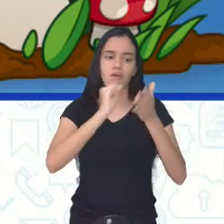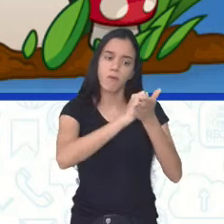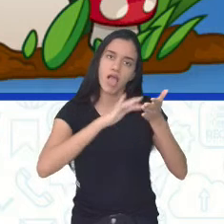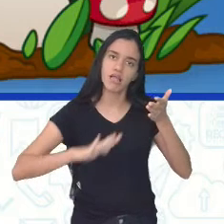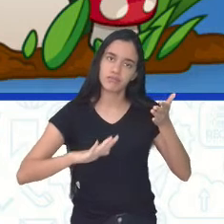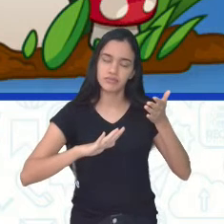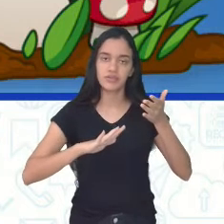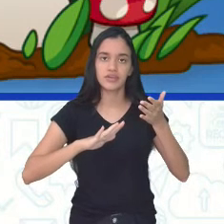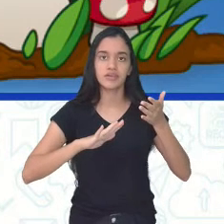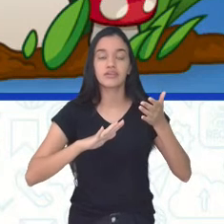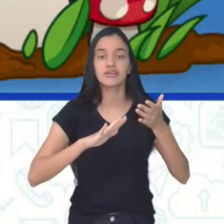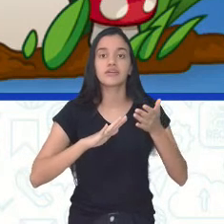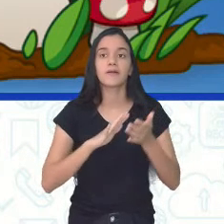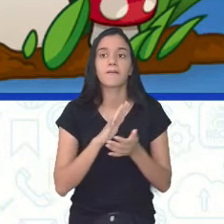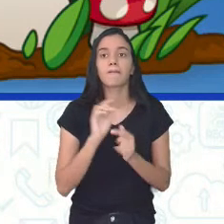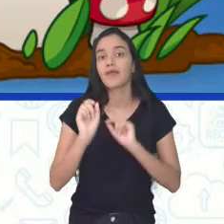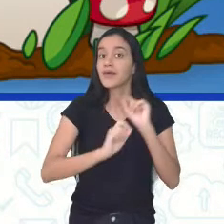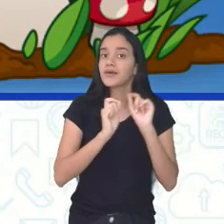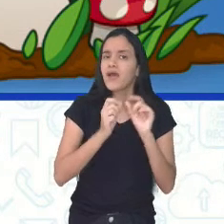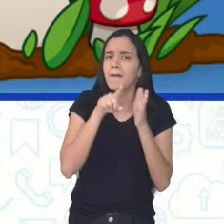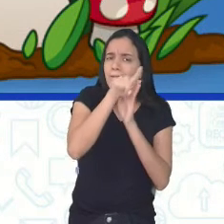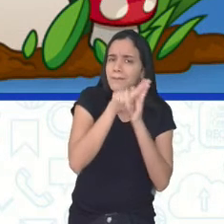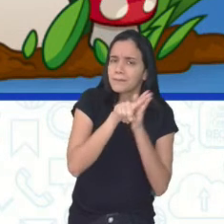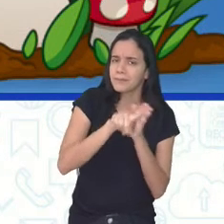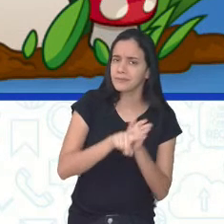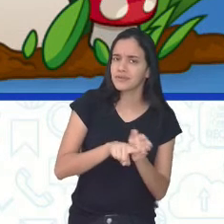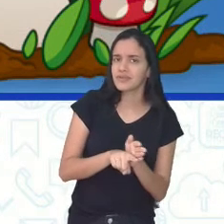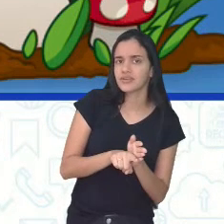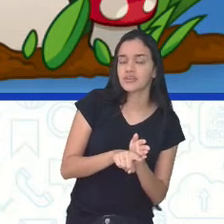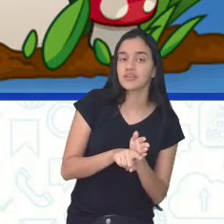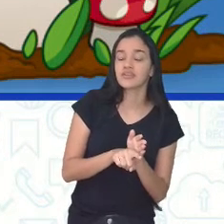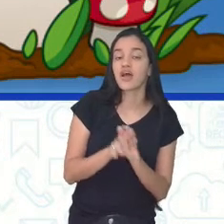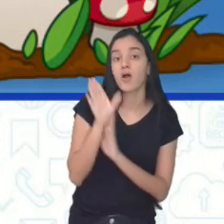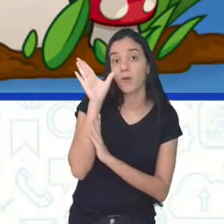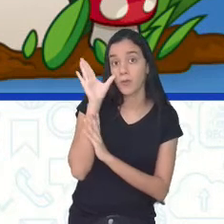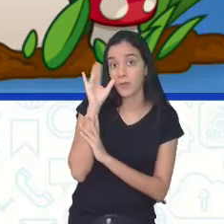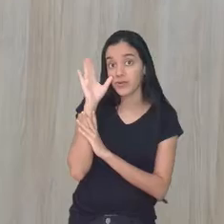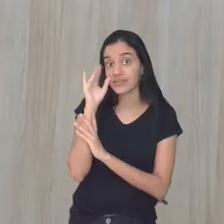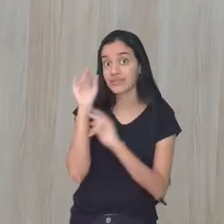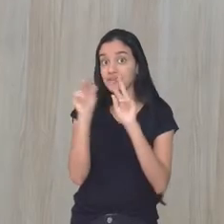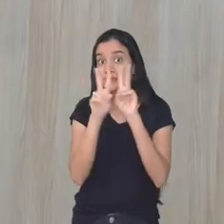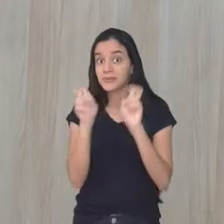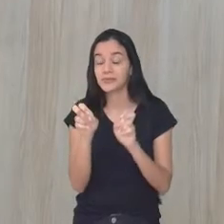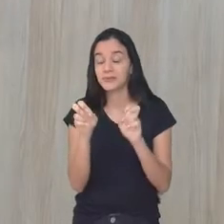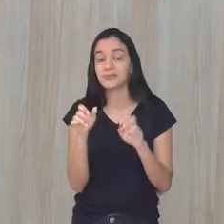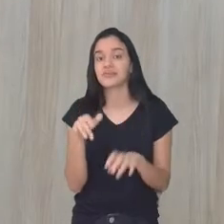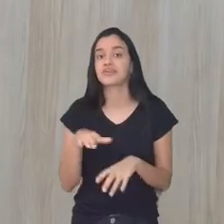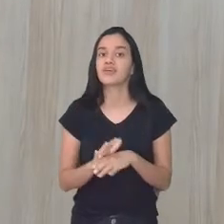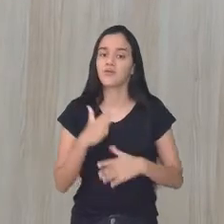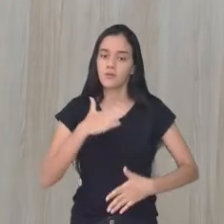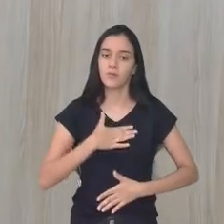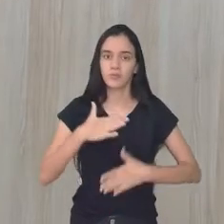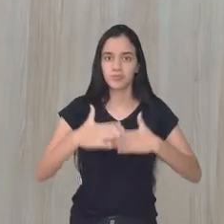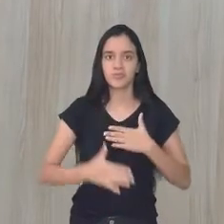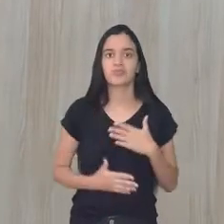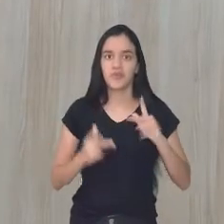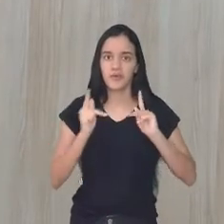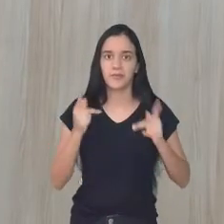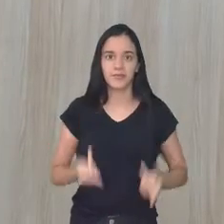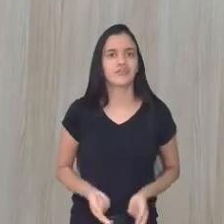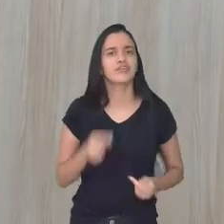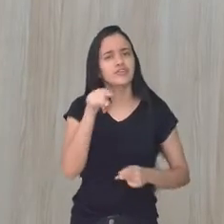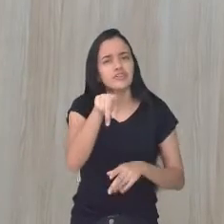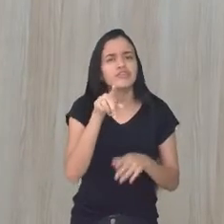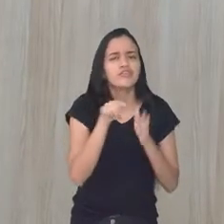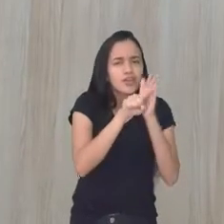tarefa. E essa tarefa é pesquisar outras curiosidades sobre o corpo. E aí, vocês vão ter que